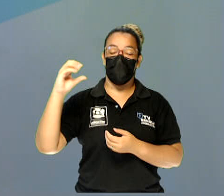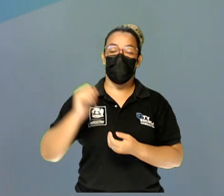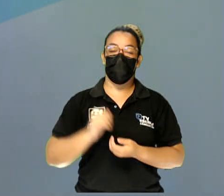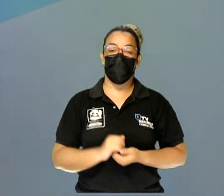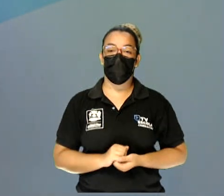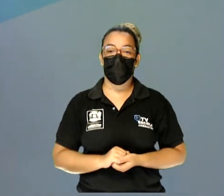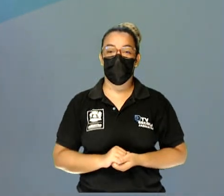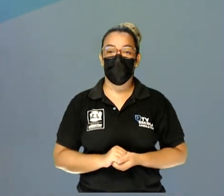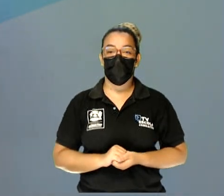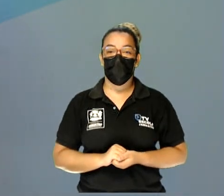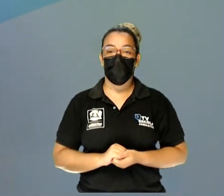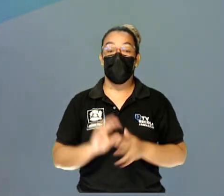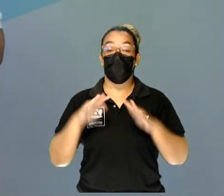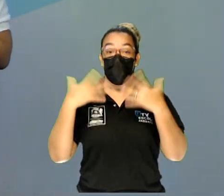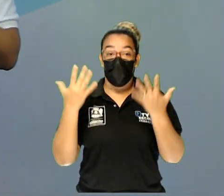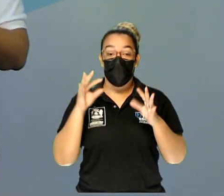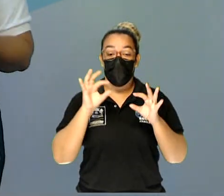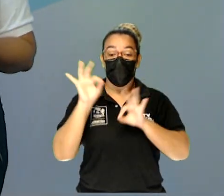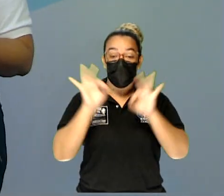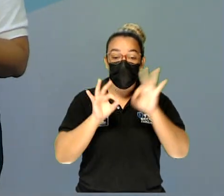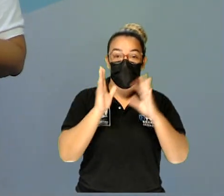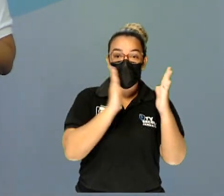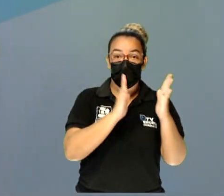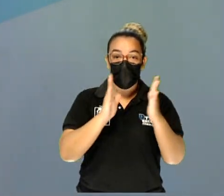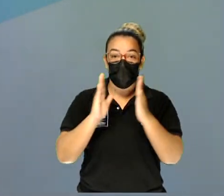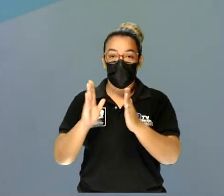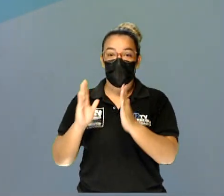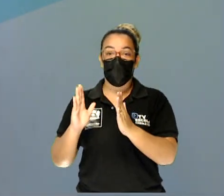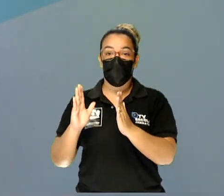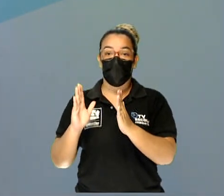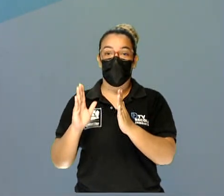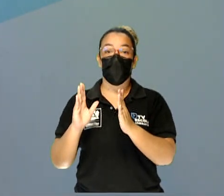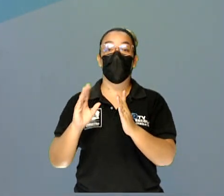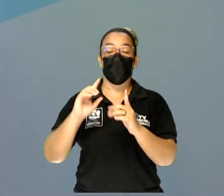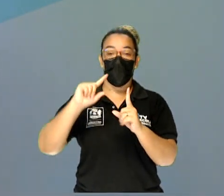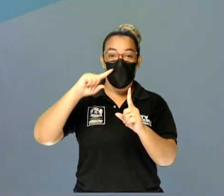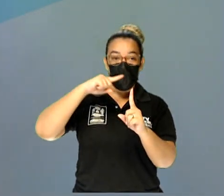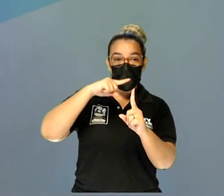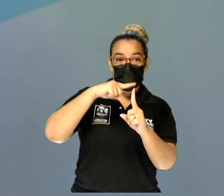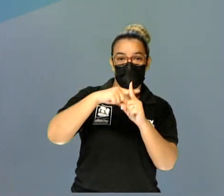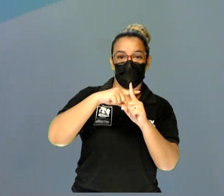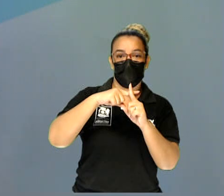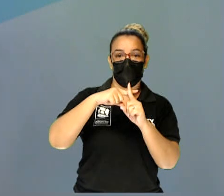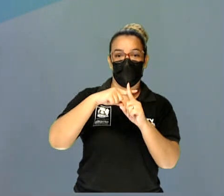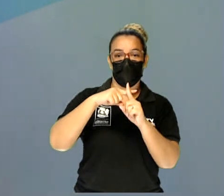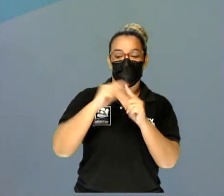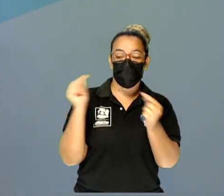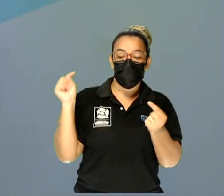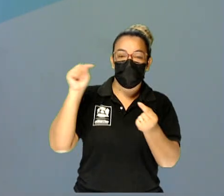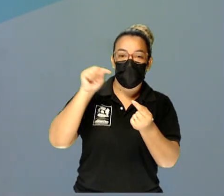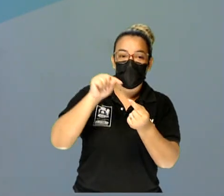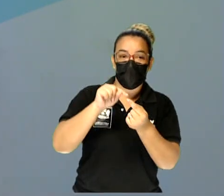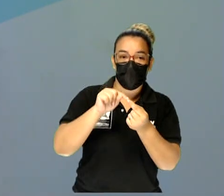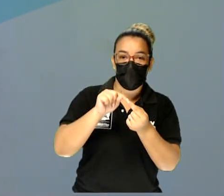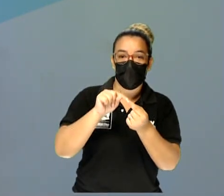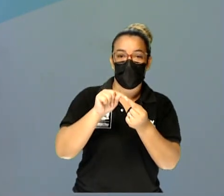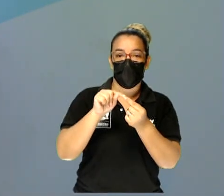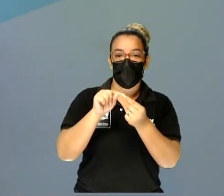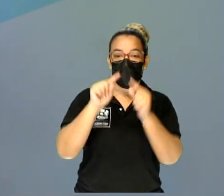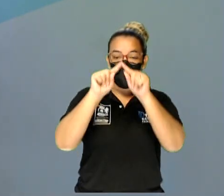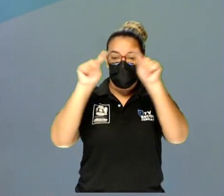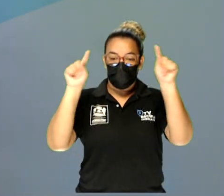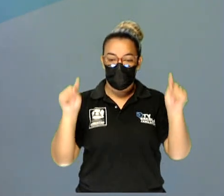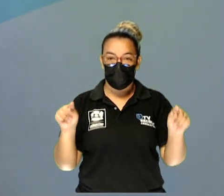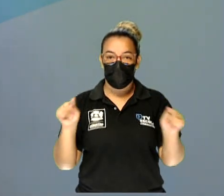dezenas. Então, esse aqui é o algoritmo, vamos dizer, convencional da adição, que é essa continha aqui que geralmente a gente